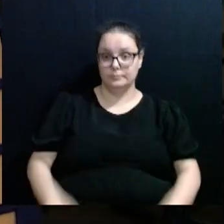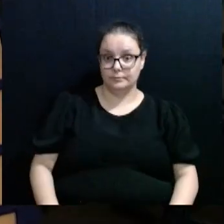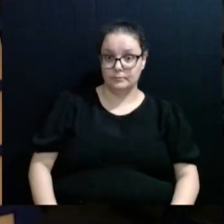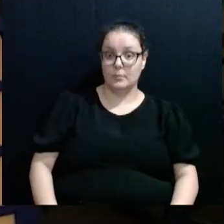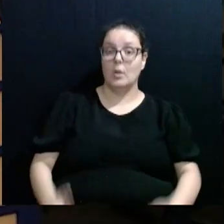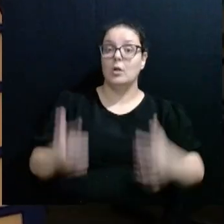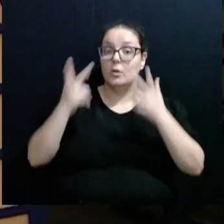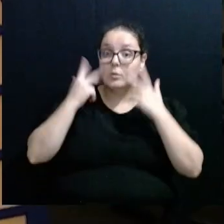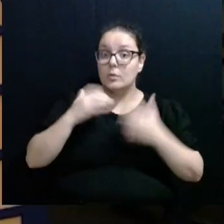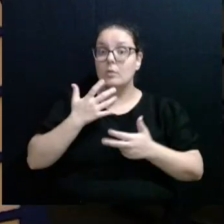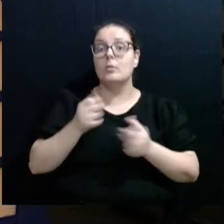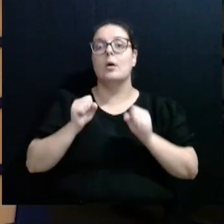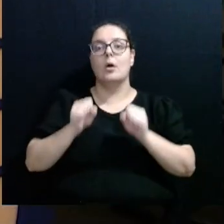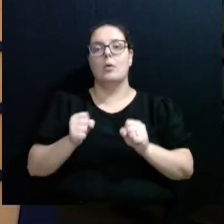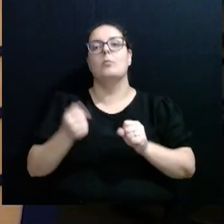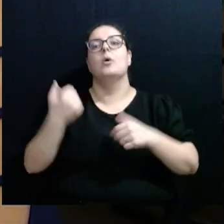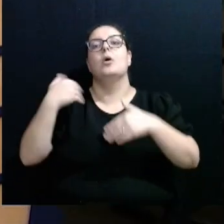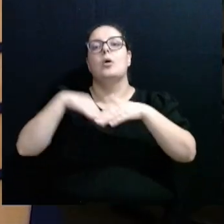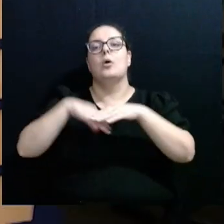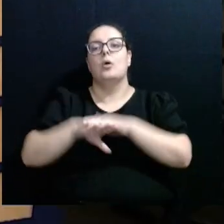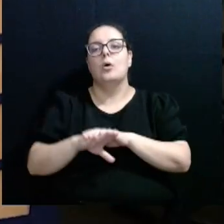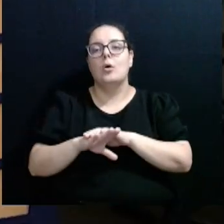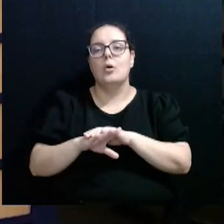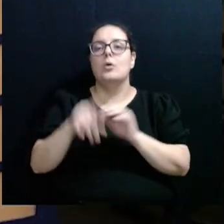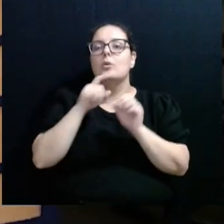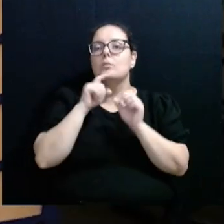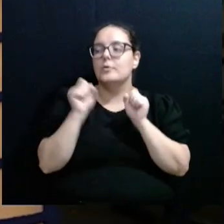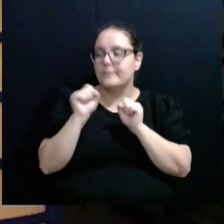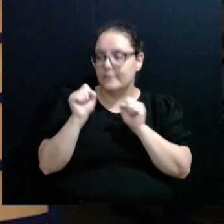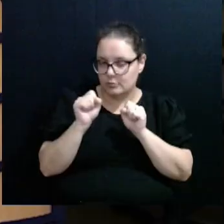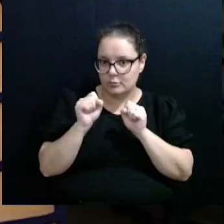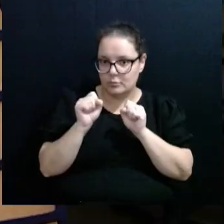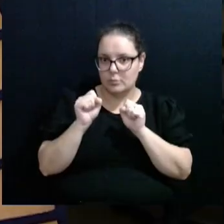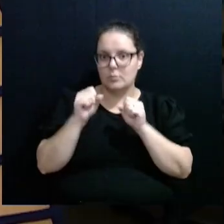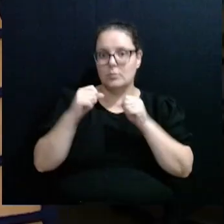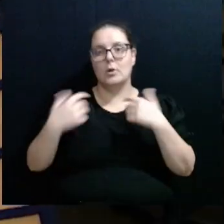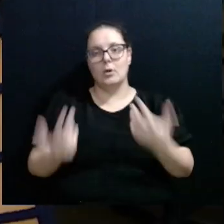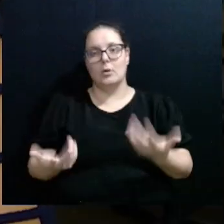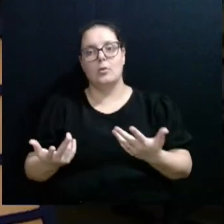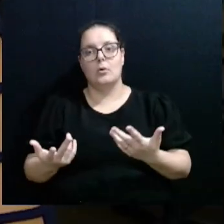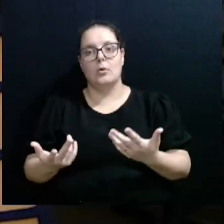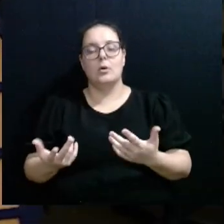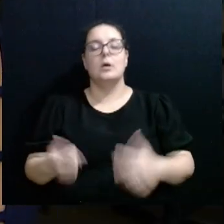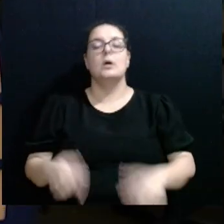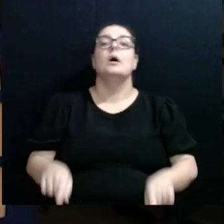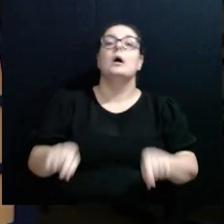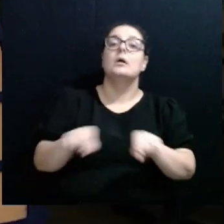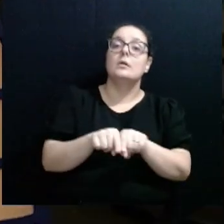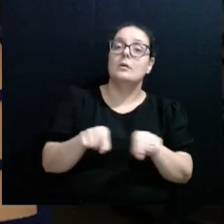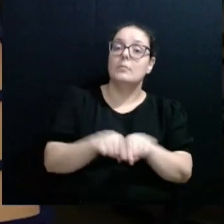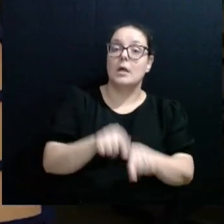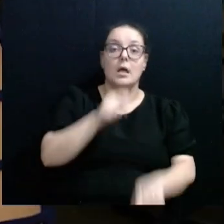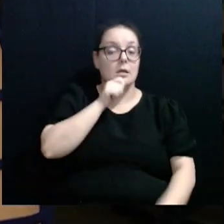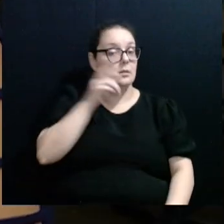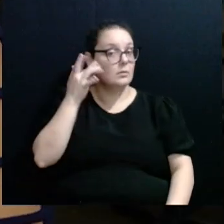ser armazenadas sob refrigeração, com exceção das frutas que ainda não estão maduras. Por